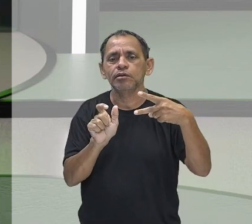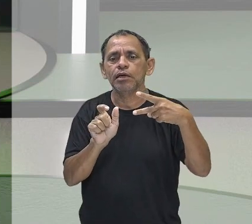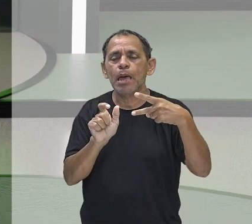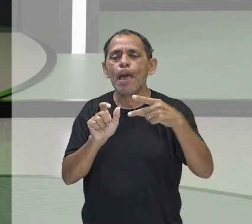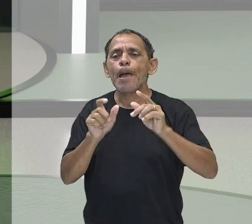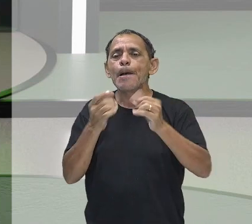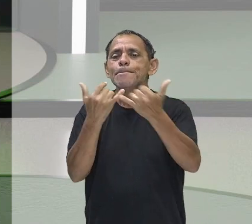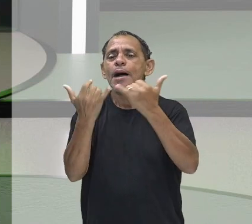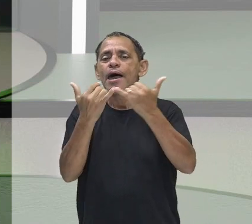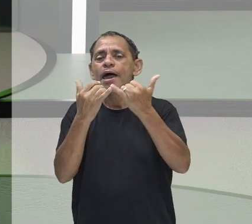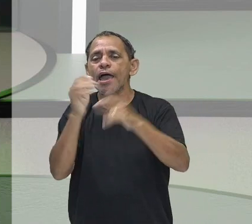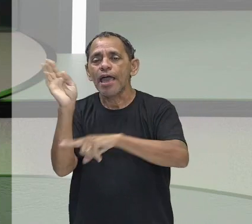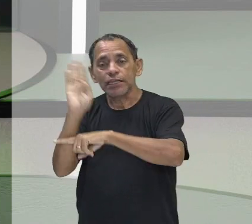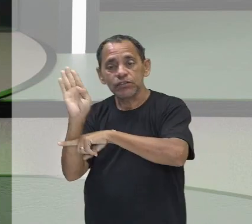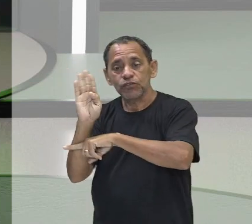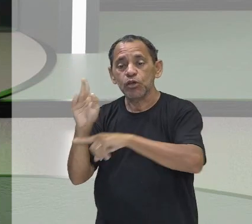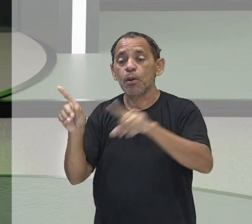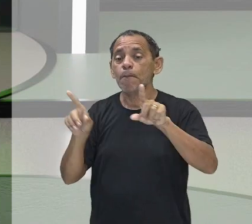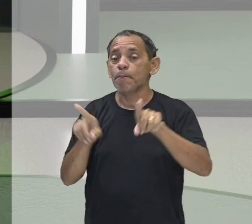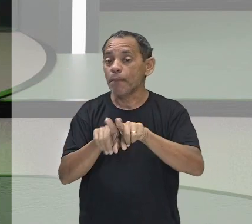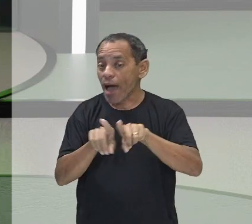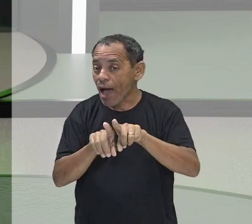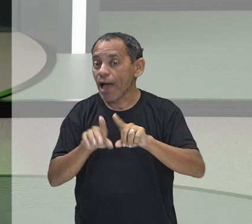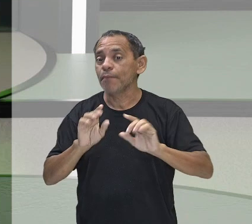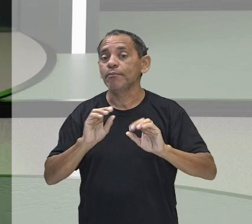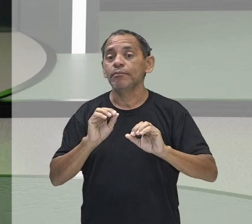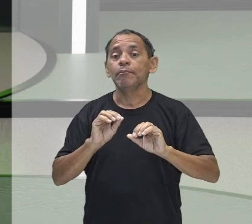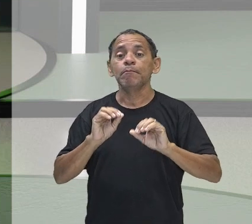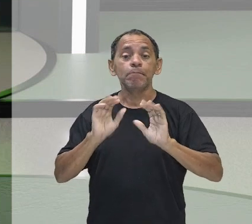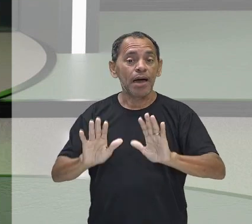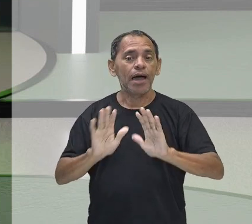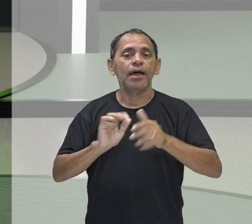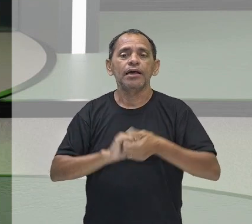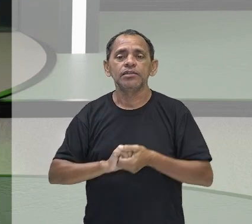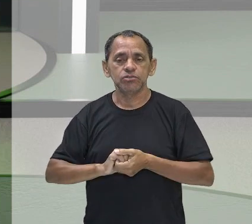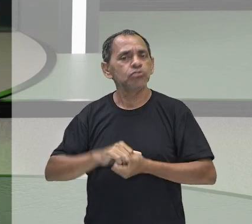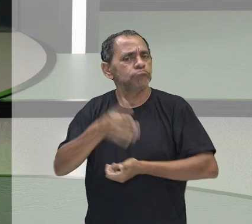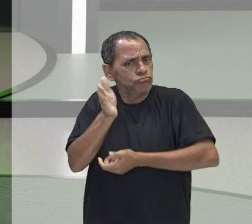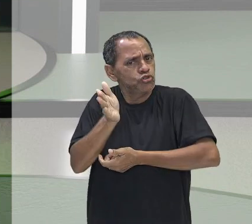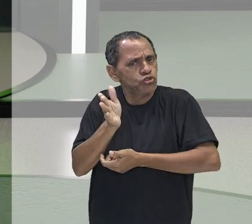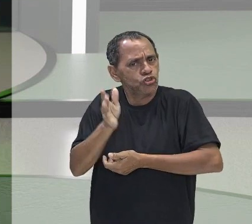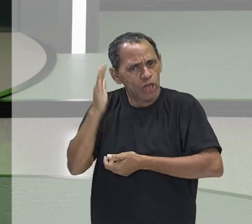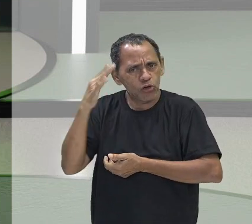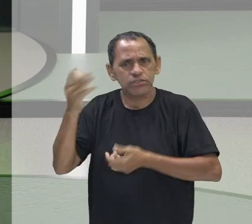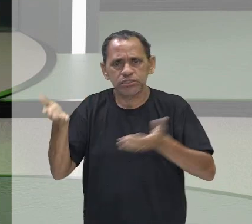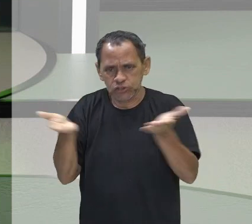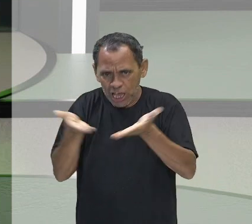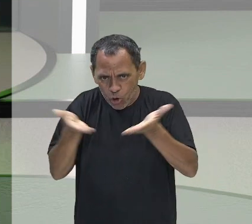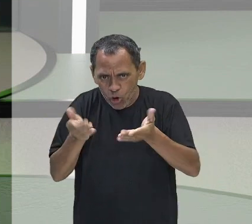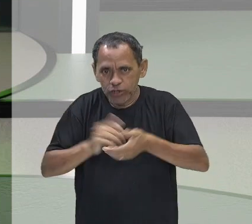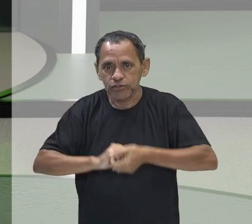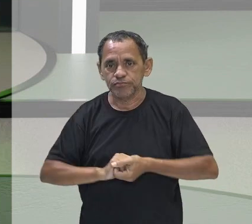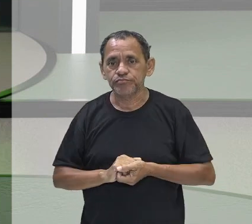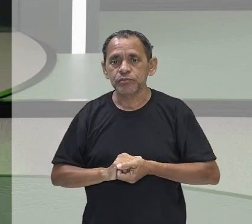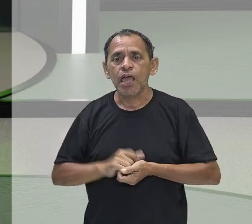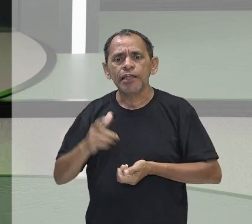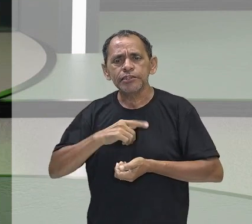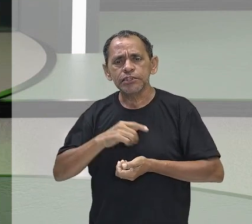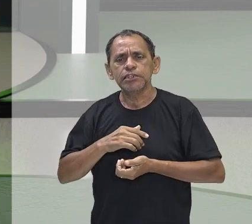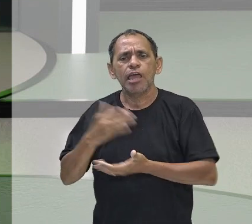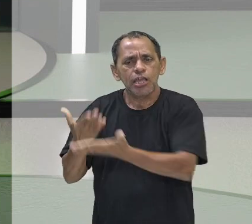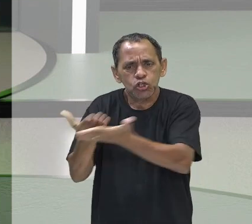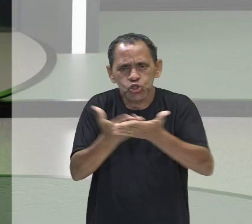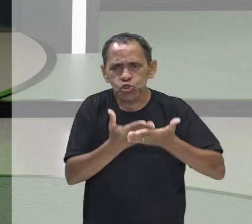ser humano já está desenvolvendo técnicas para clonar, modificando o DNA humano. Vamos entender um pouquinho